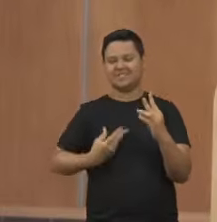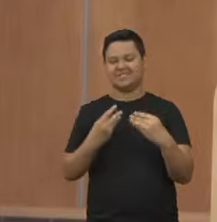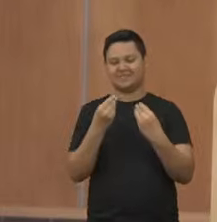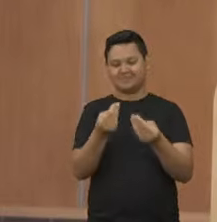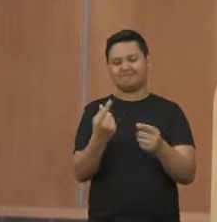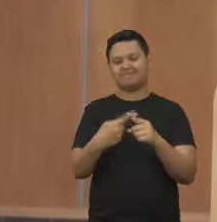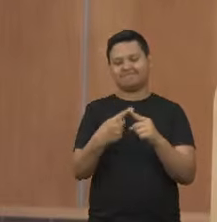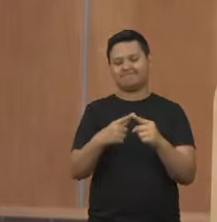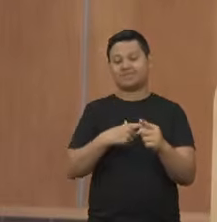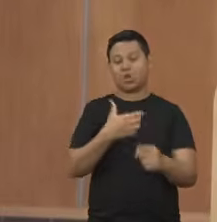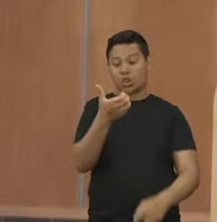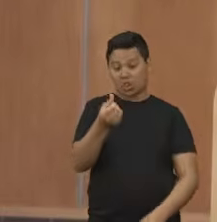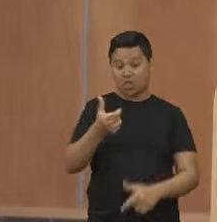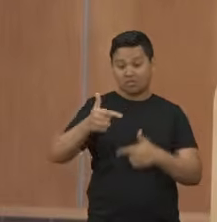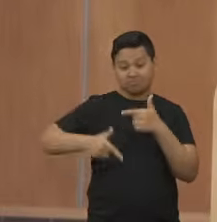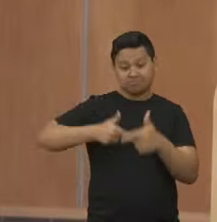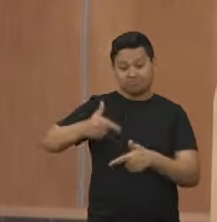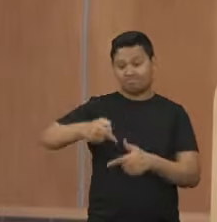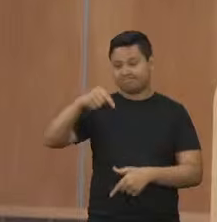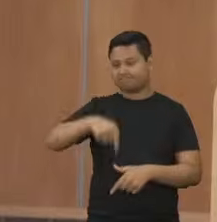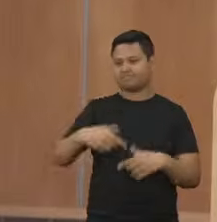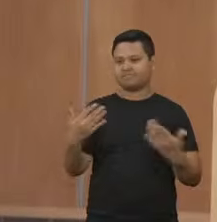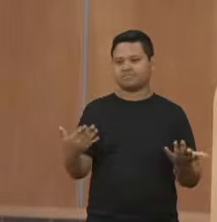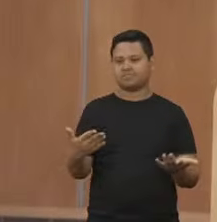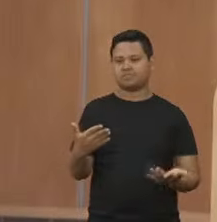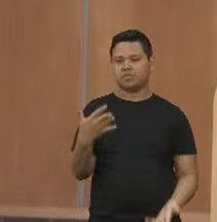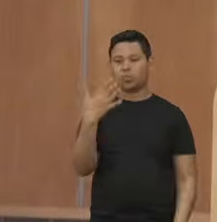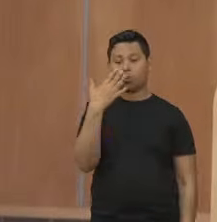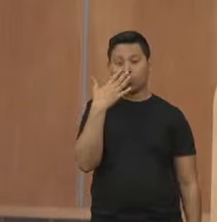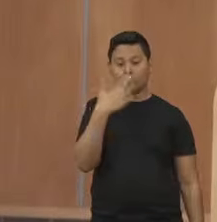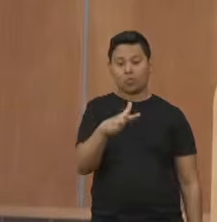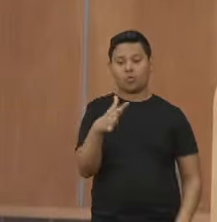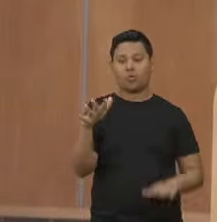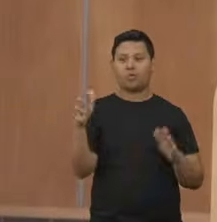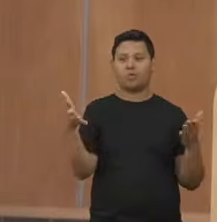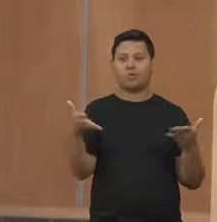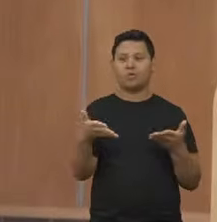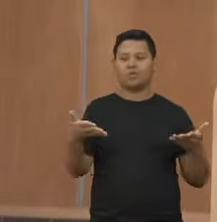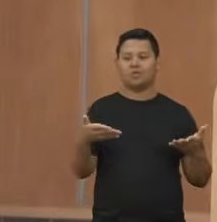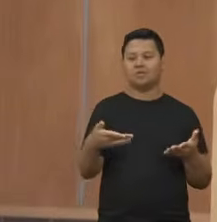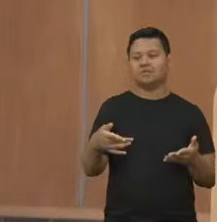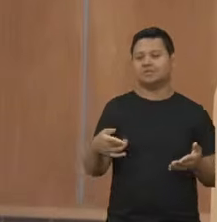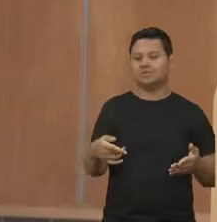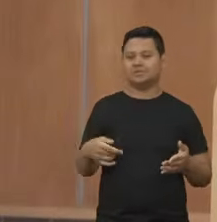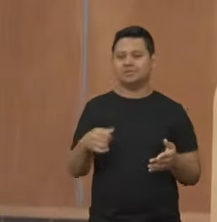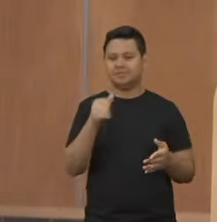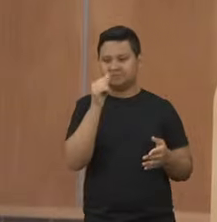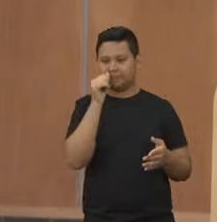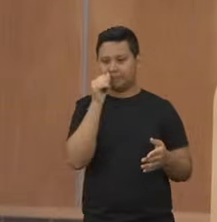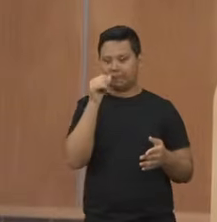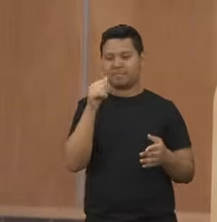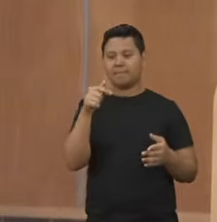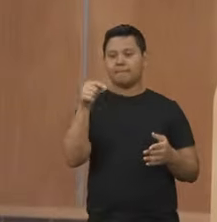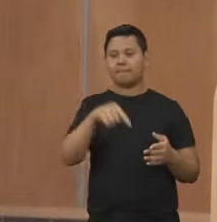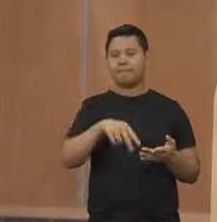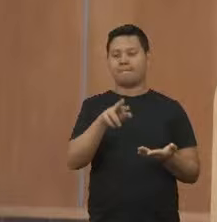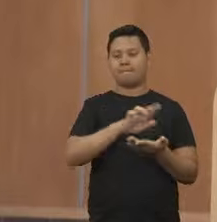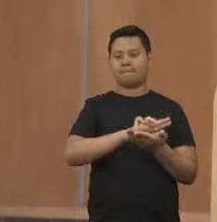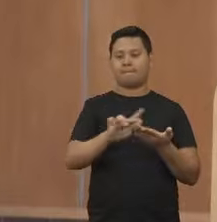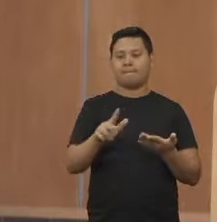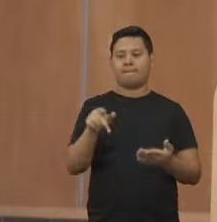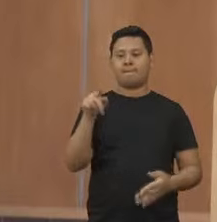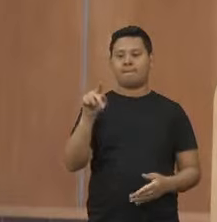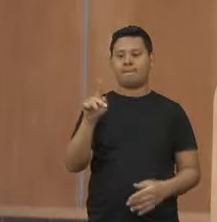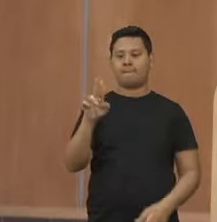Porque eu tenho 6 mandados nessa casa. Hoje, na cidade de Jacareí, esses bairros que a Prolar